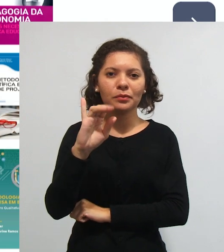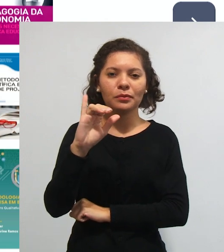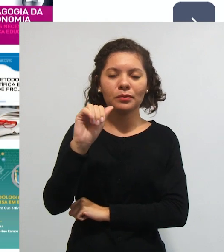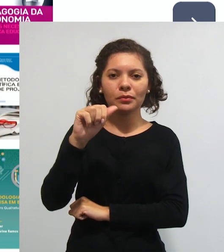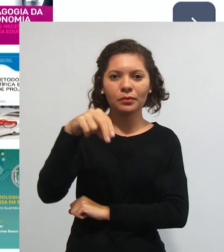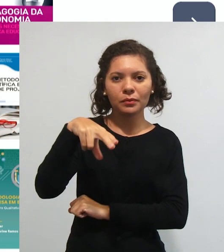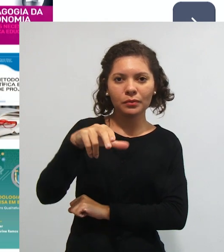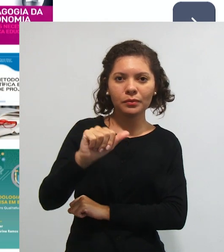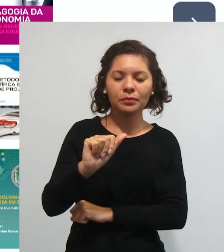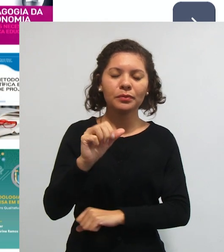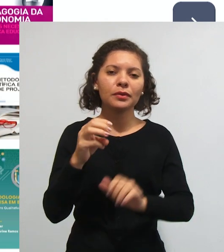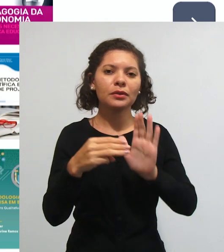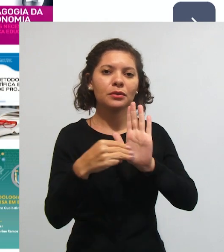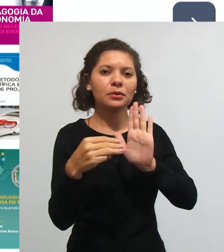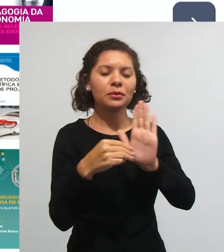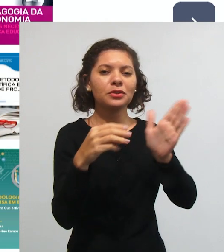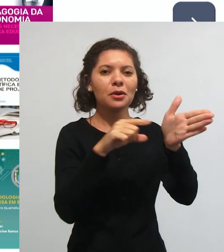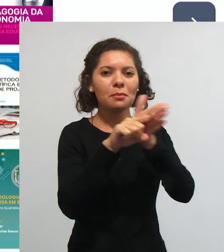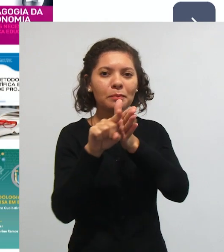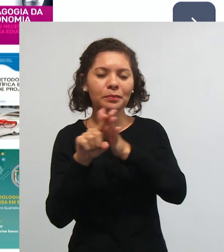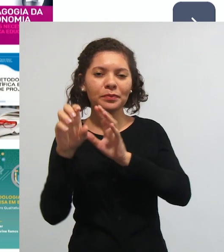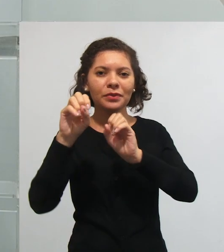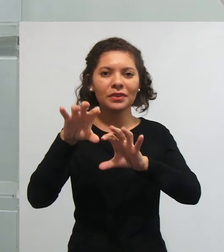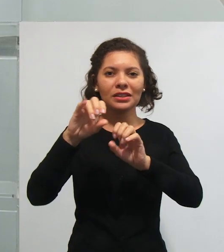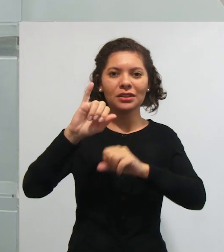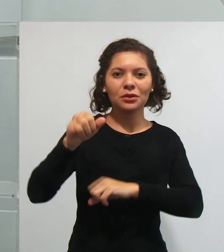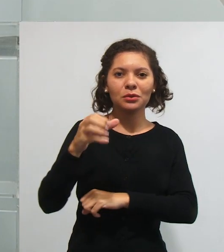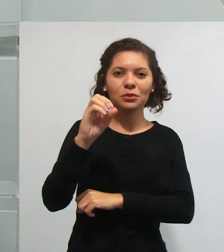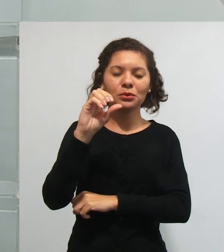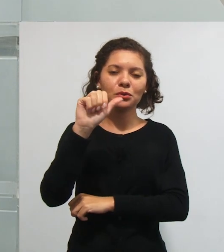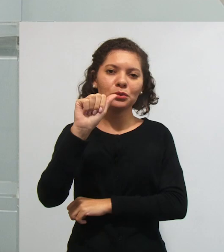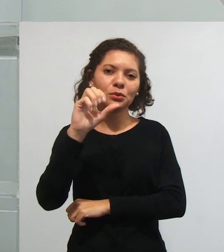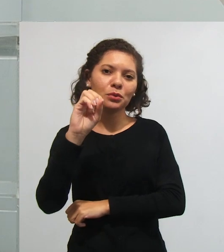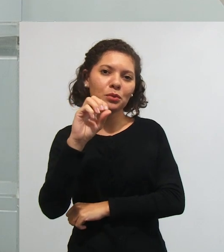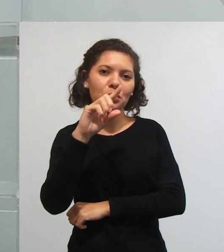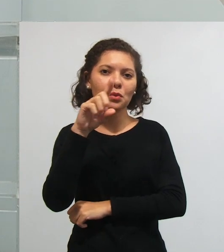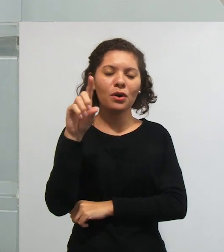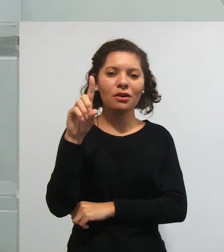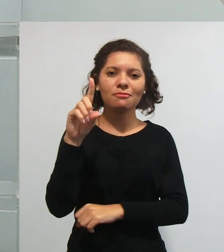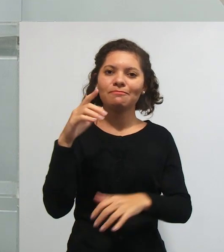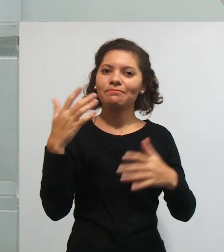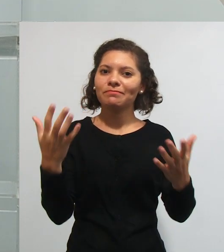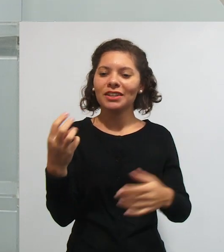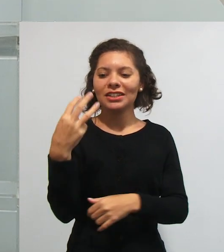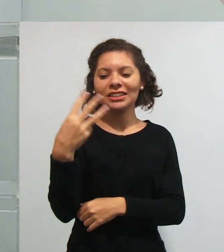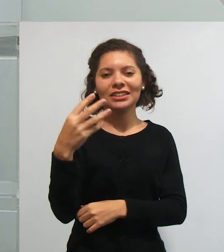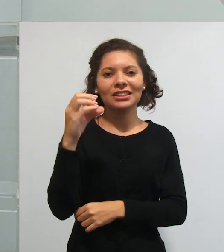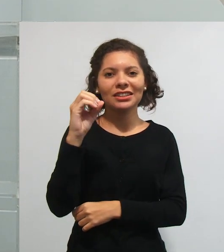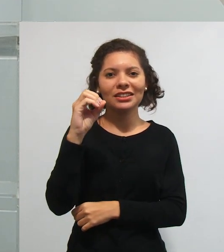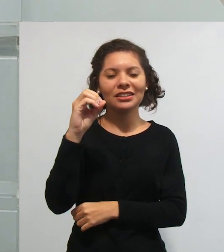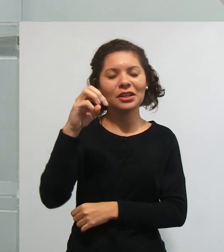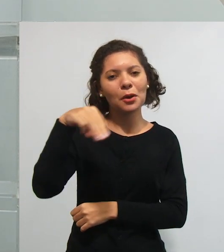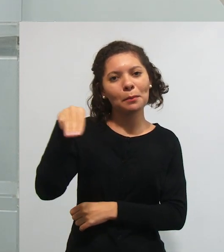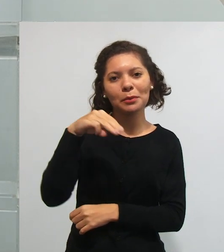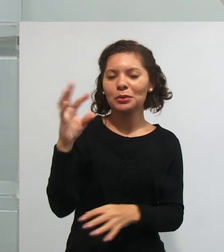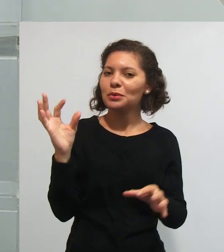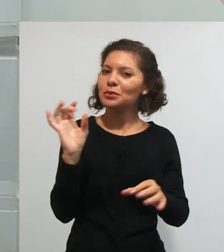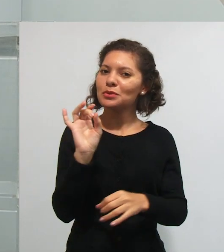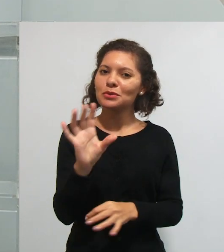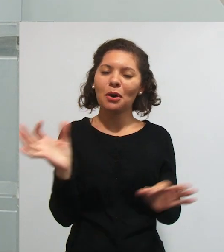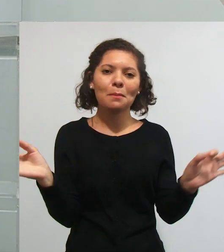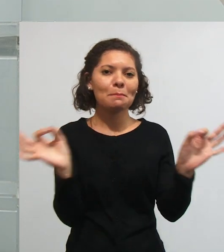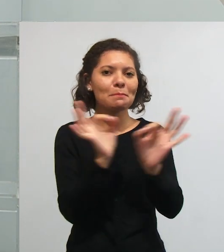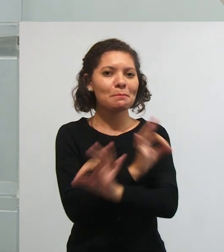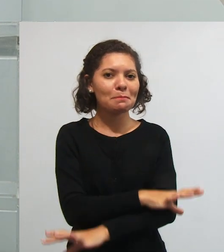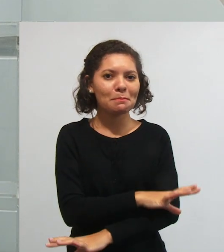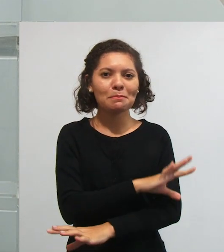em Educação, do João. Em 30 minutos é o que dá, não dá para explorar mais do que isso. Uma abordagem